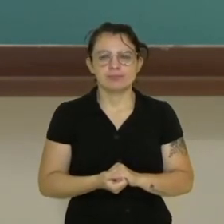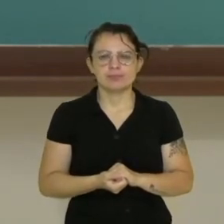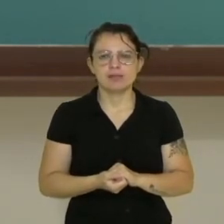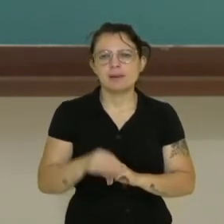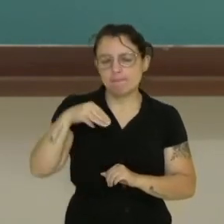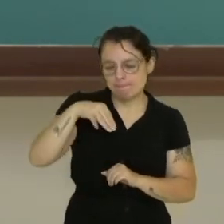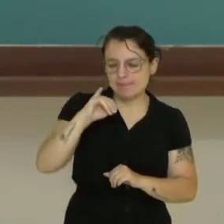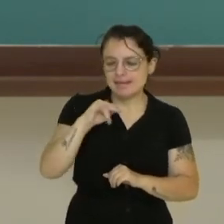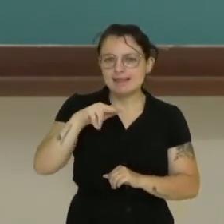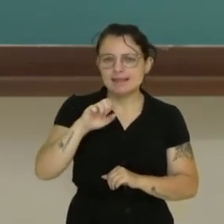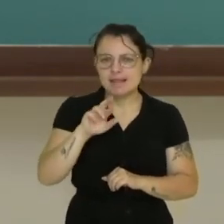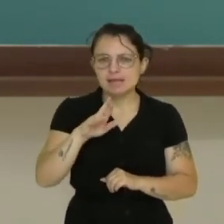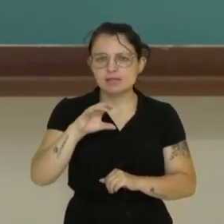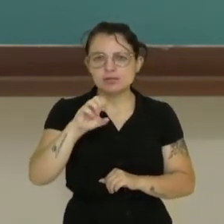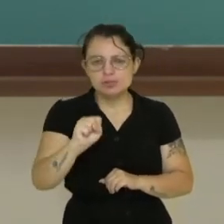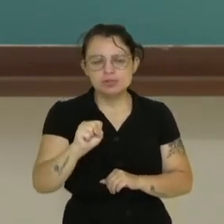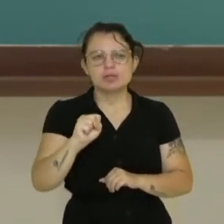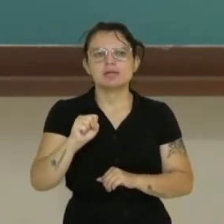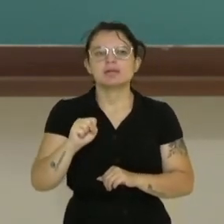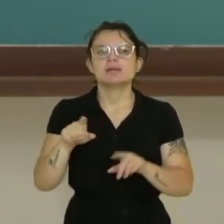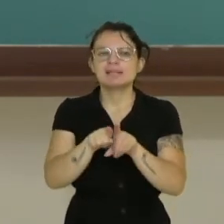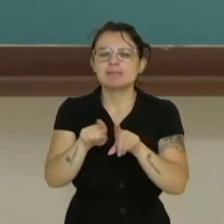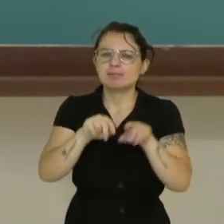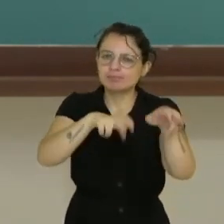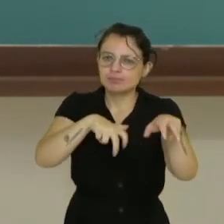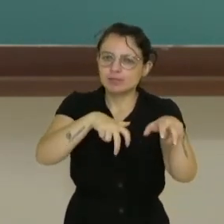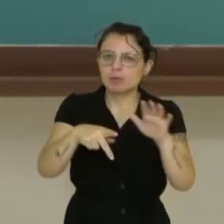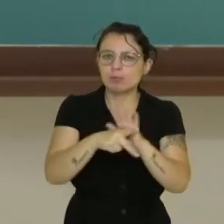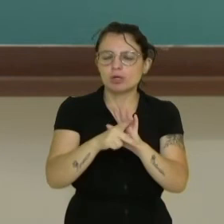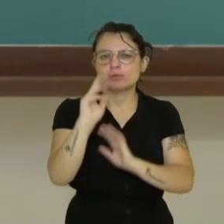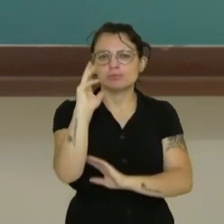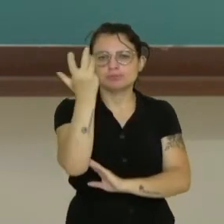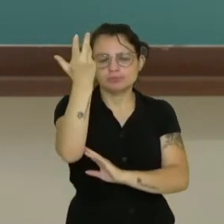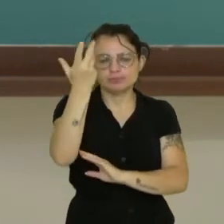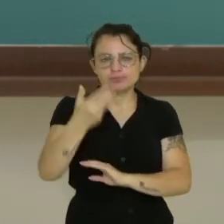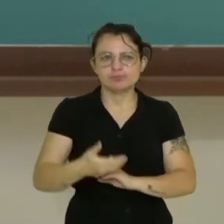minérios ou até mesmo cultivo de plantações,